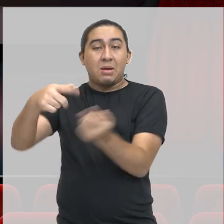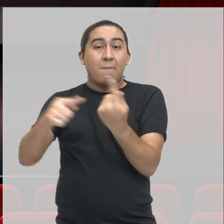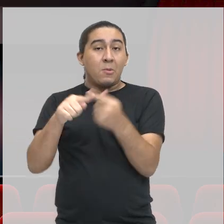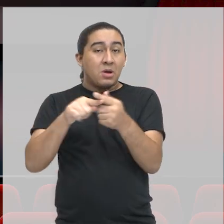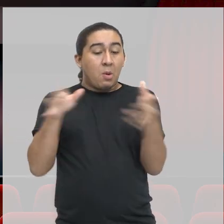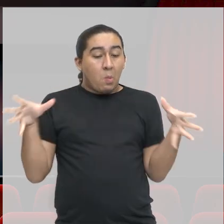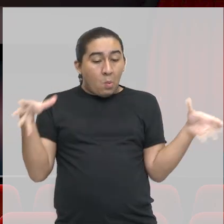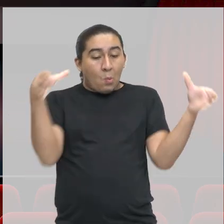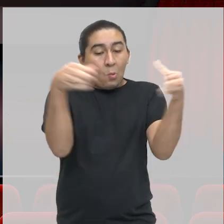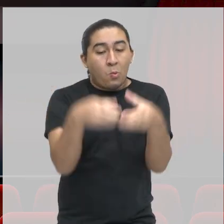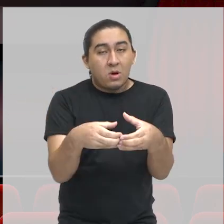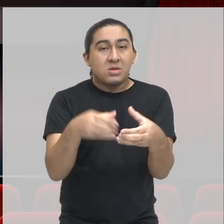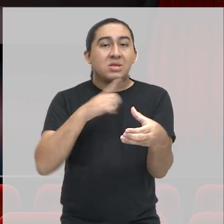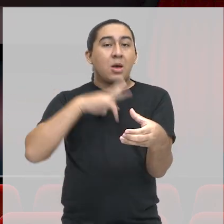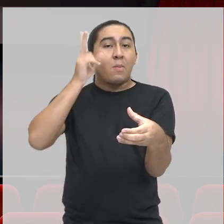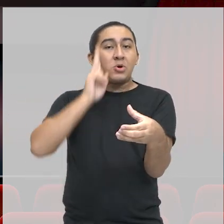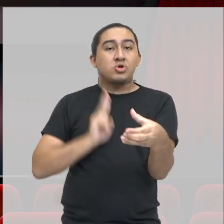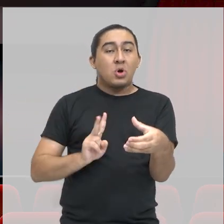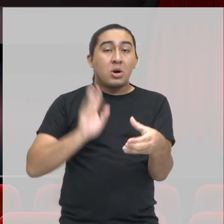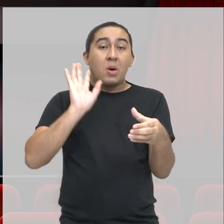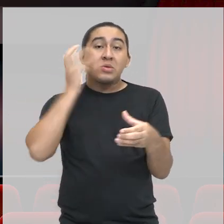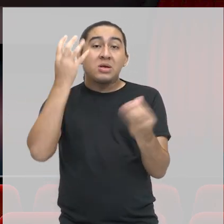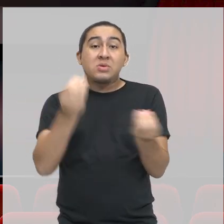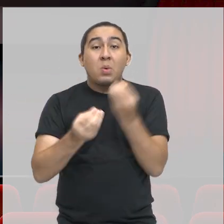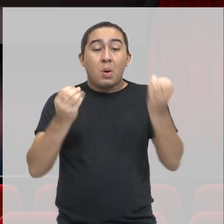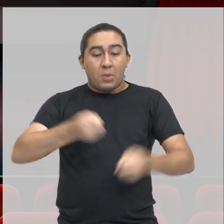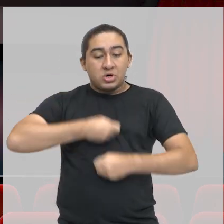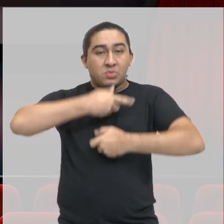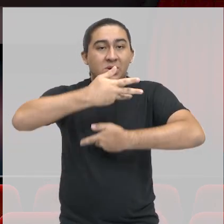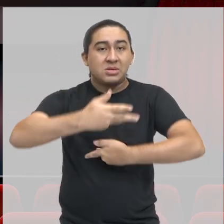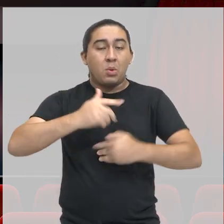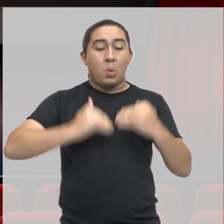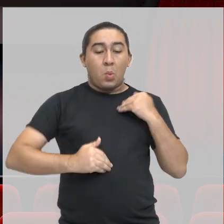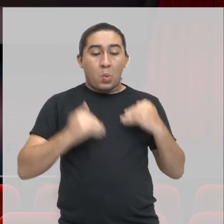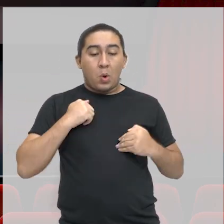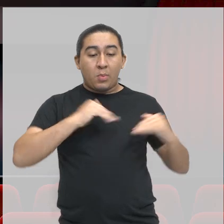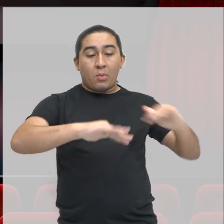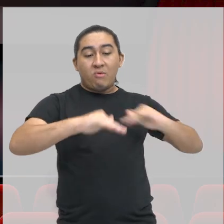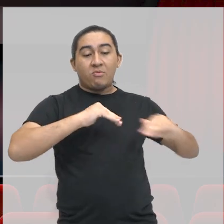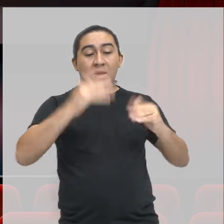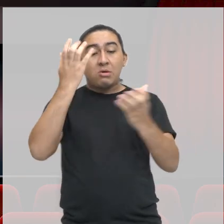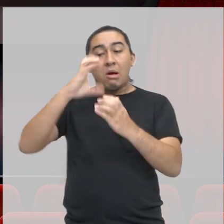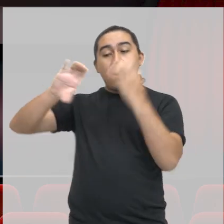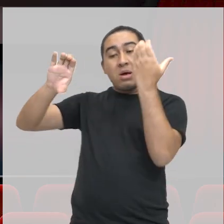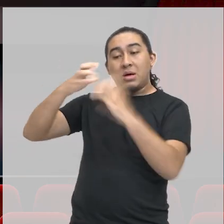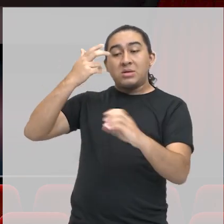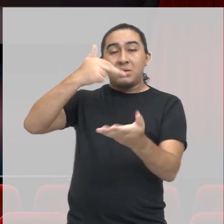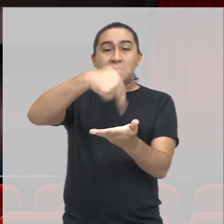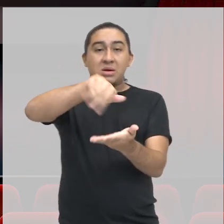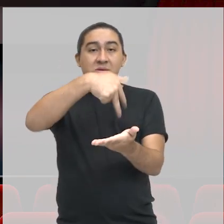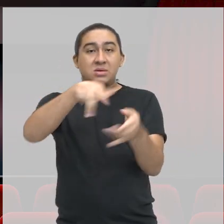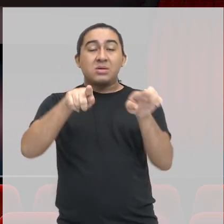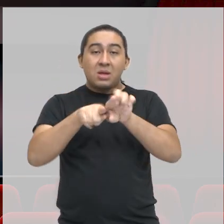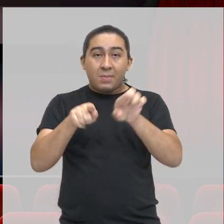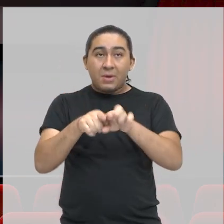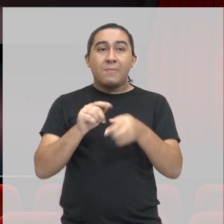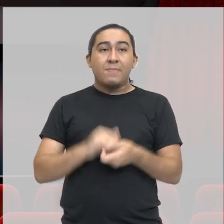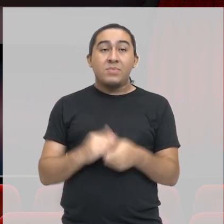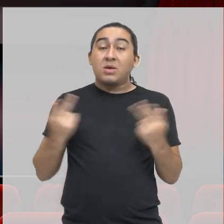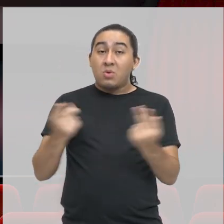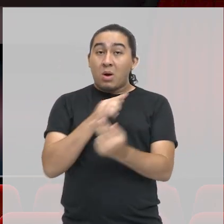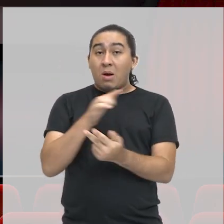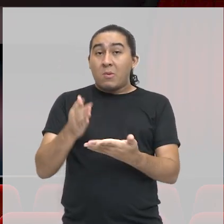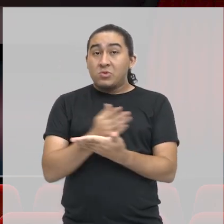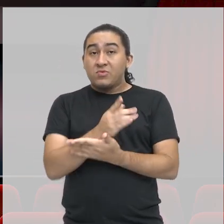vai contar uma história ali através dos movimentos corporais e cantando, dançando. Como alguns